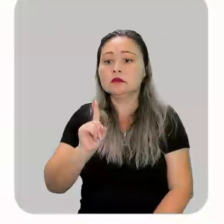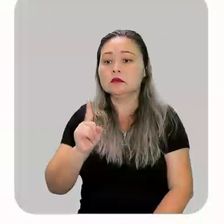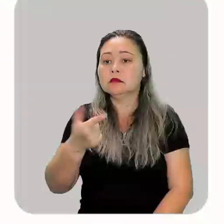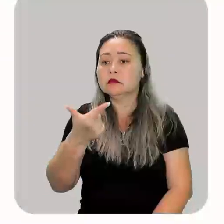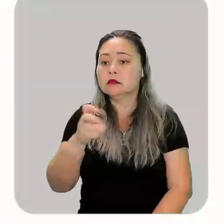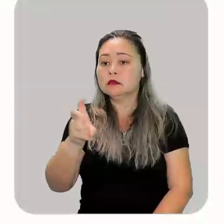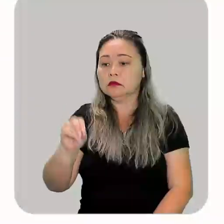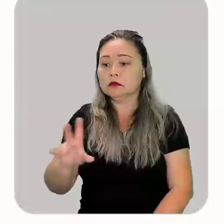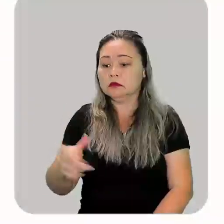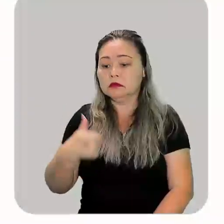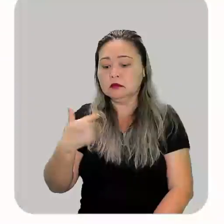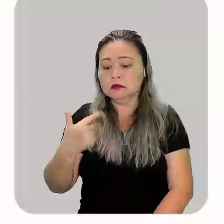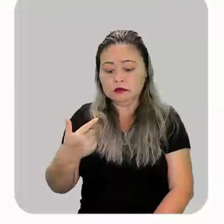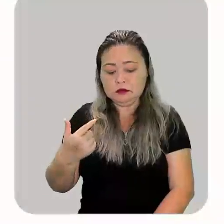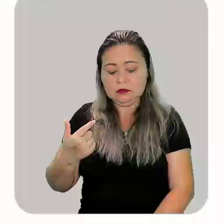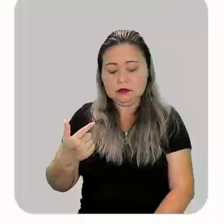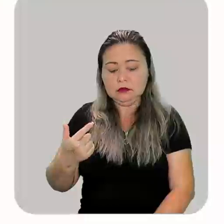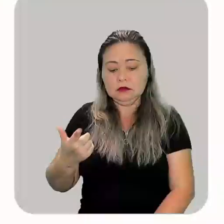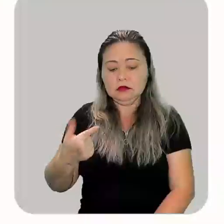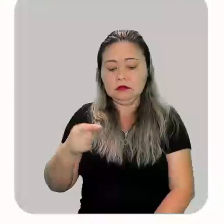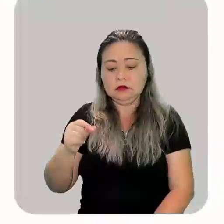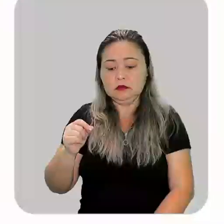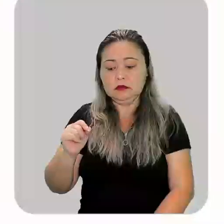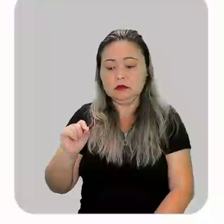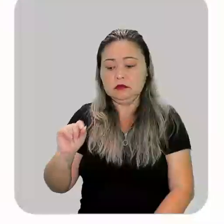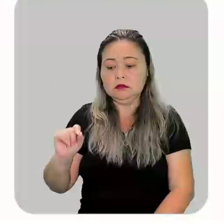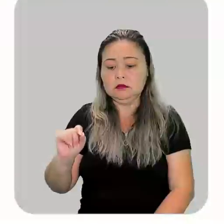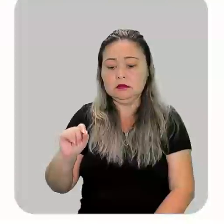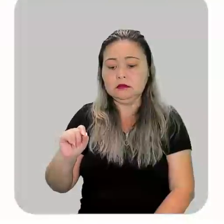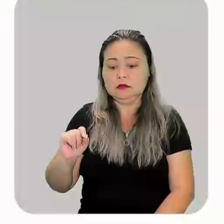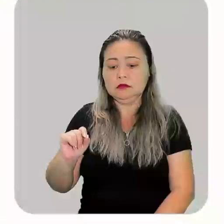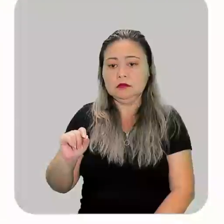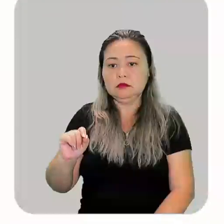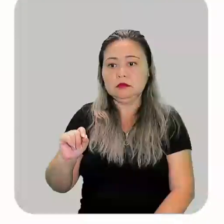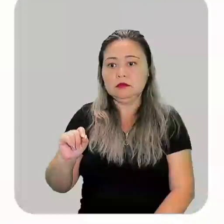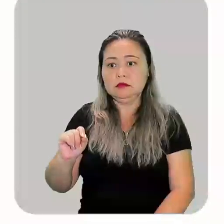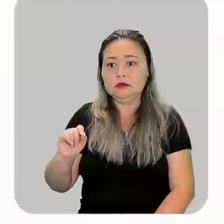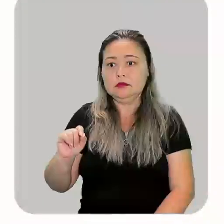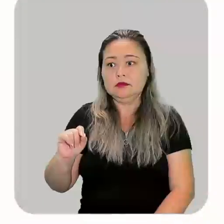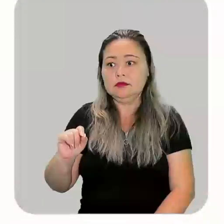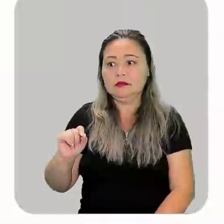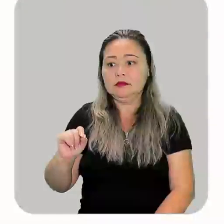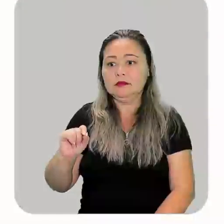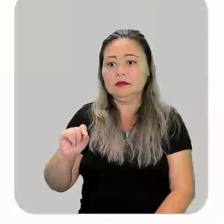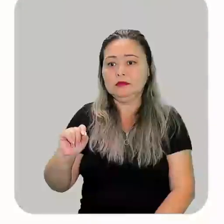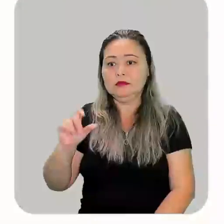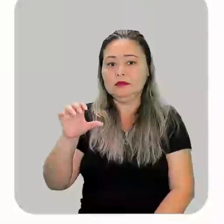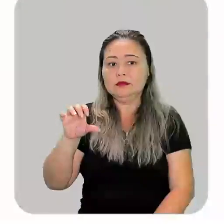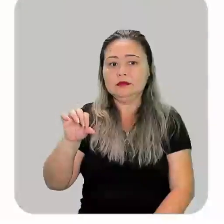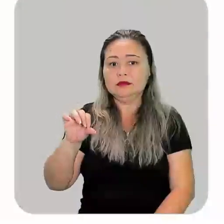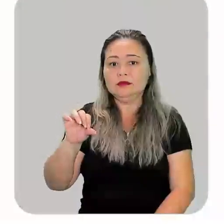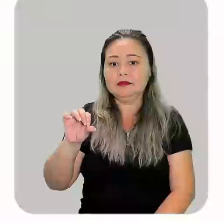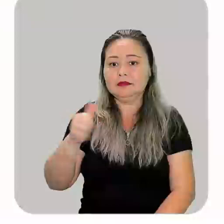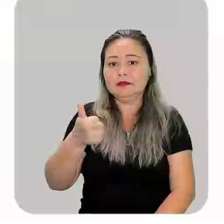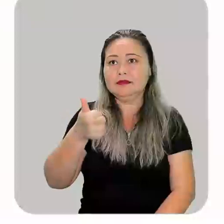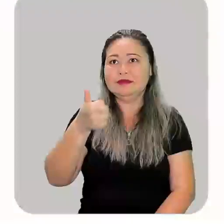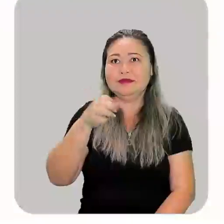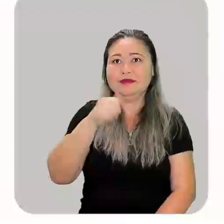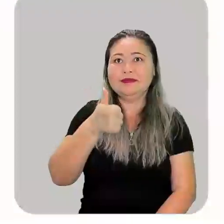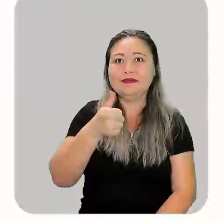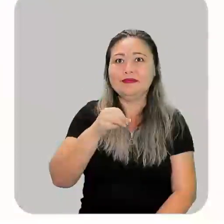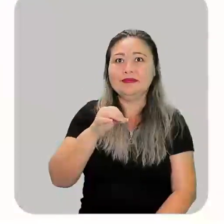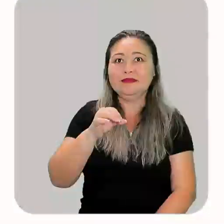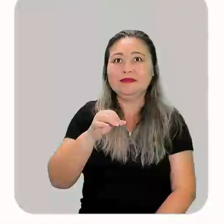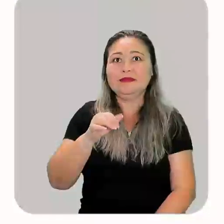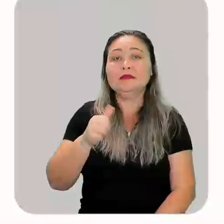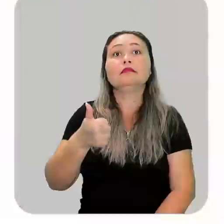250, entendeu? Se você colocar aqui a diferença no lugar do 15 já, 9, né? De 6 para 15, 9. Você vai